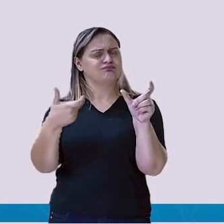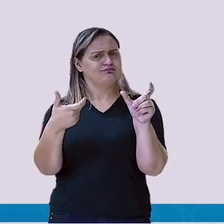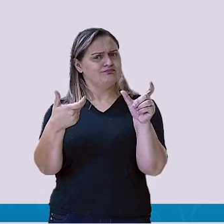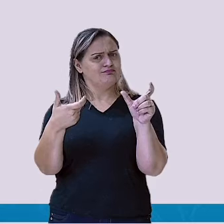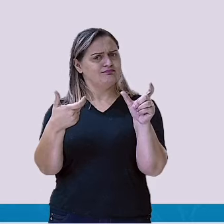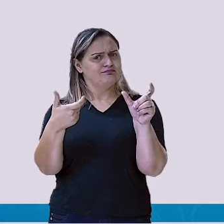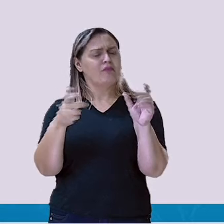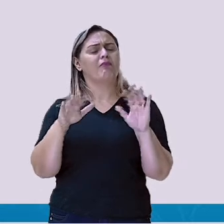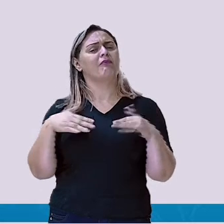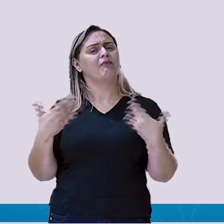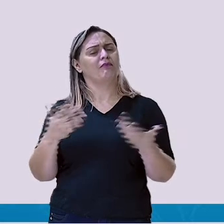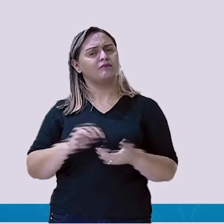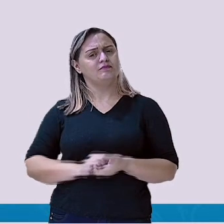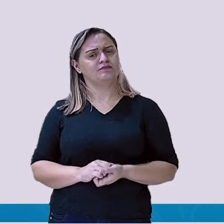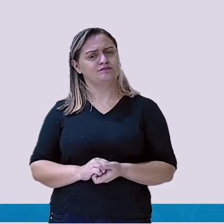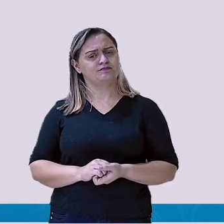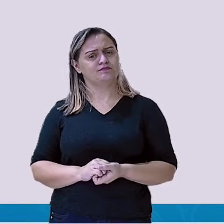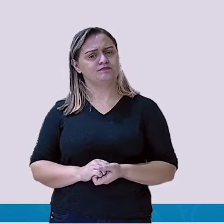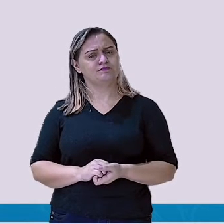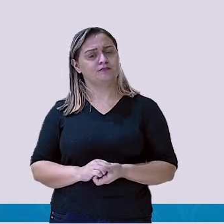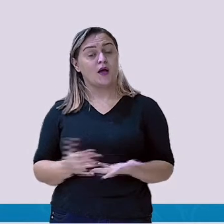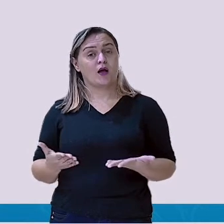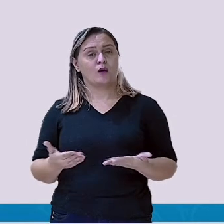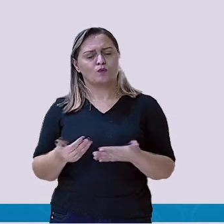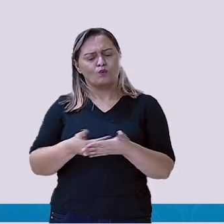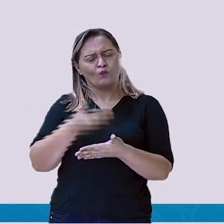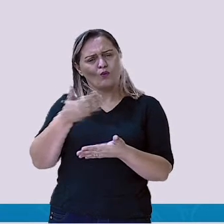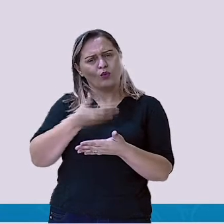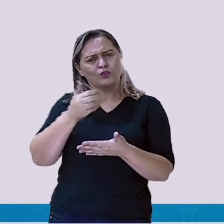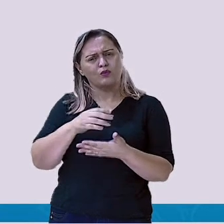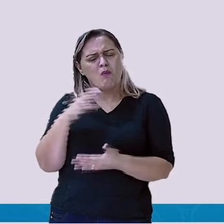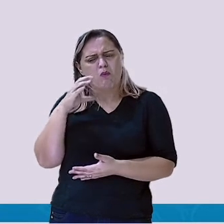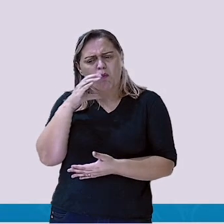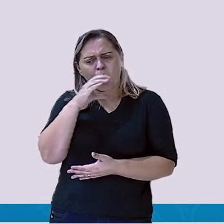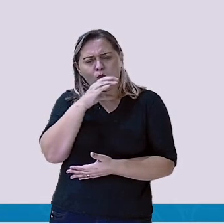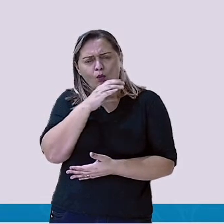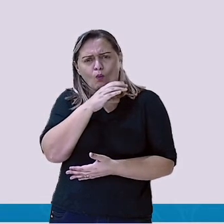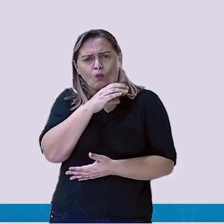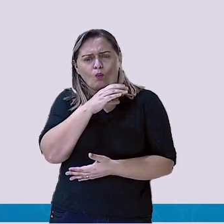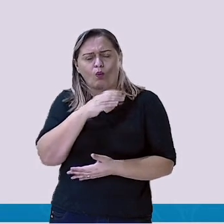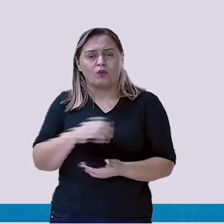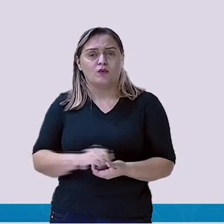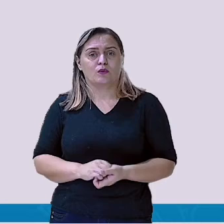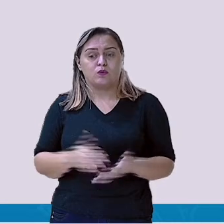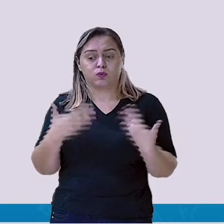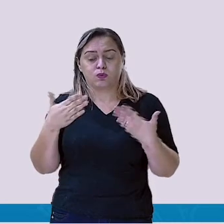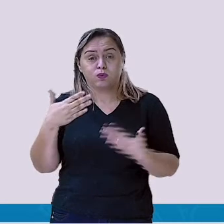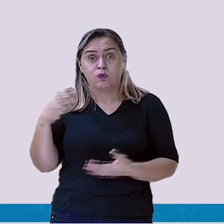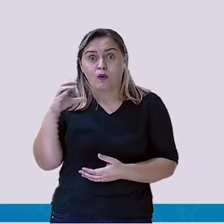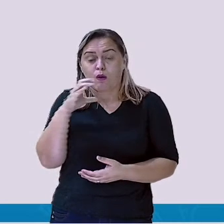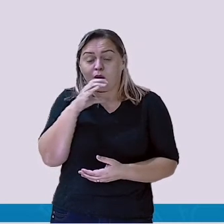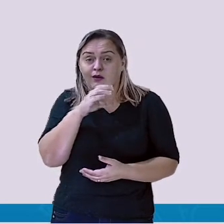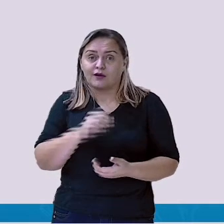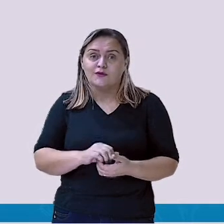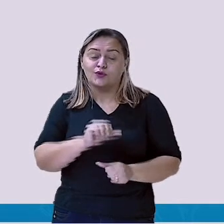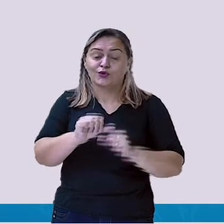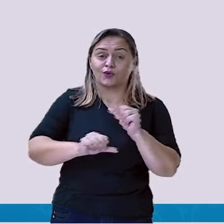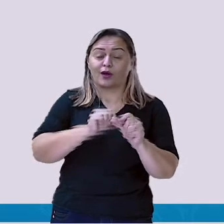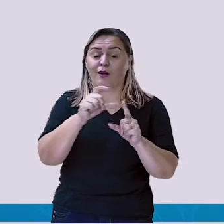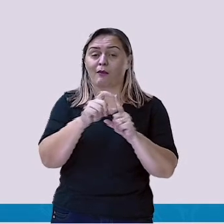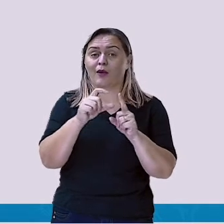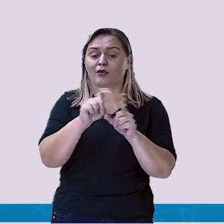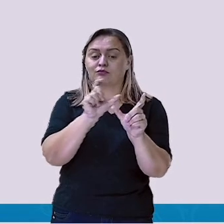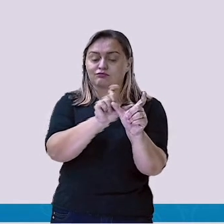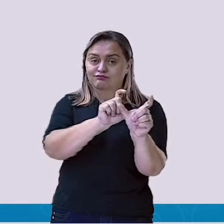ficaria? A sopa está quente. Como será que essa frase ficaria com o antônimo de quente? A roupa